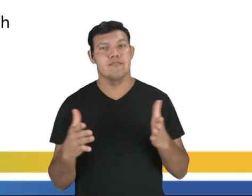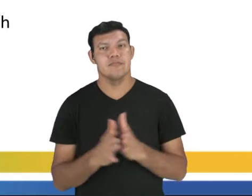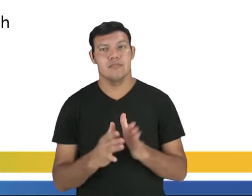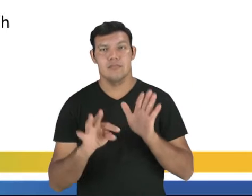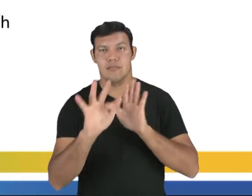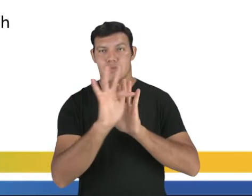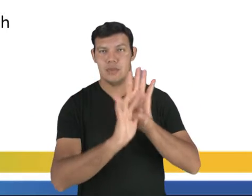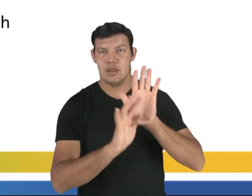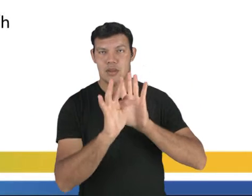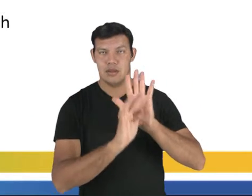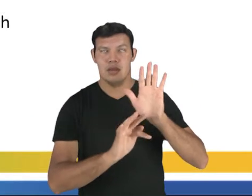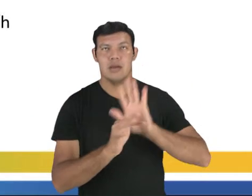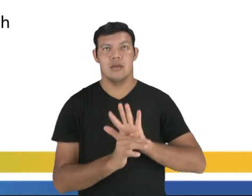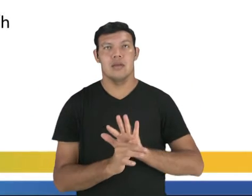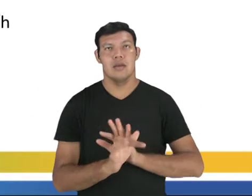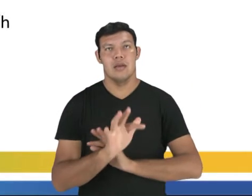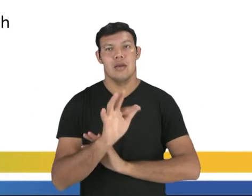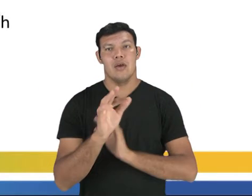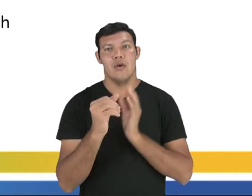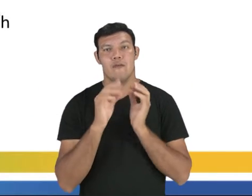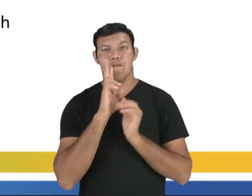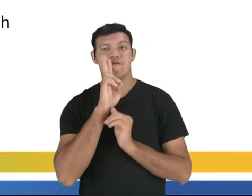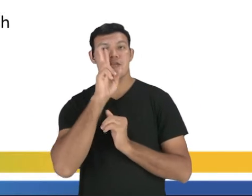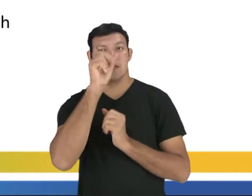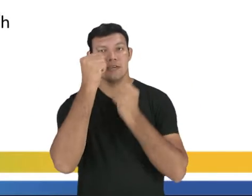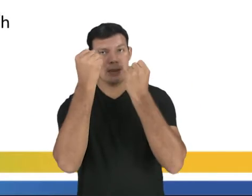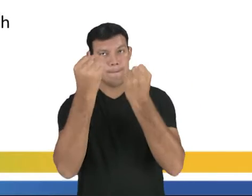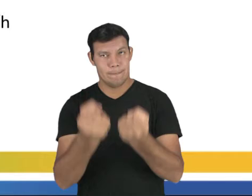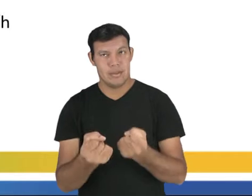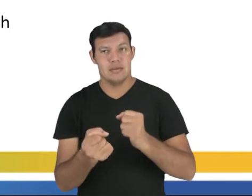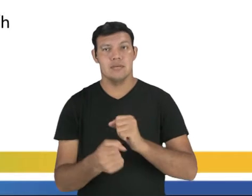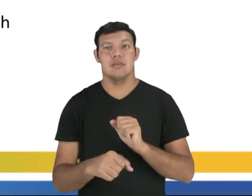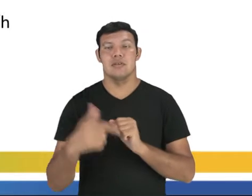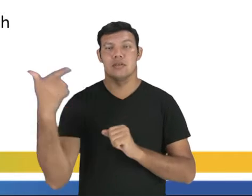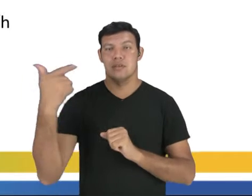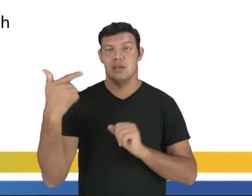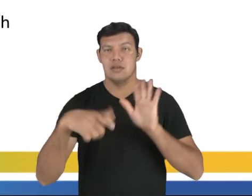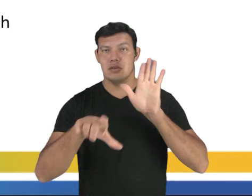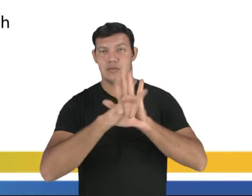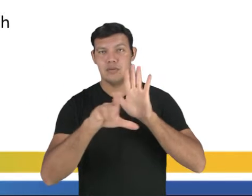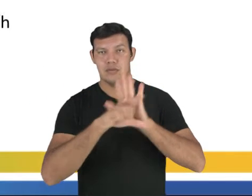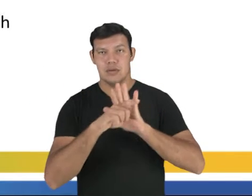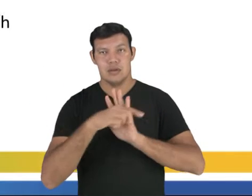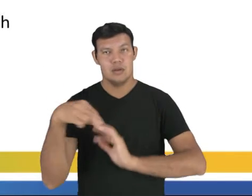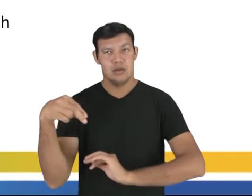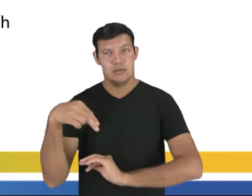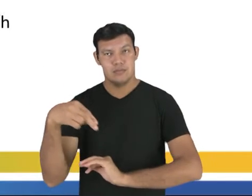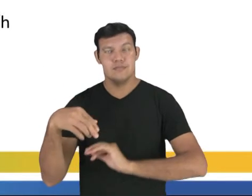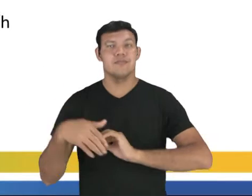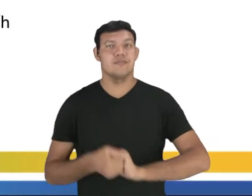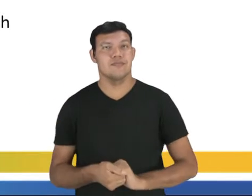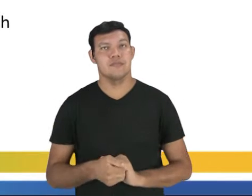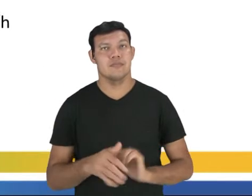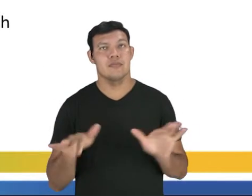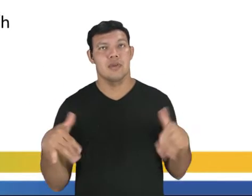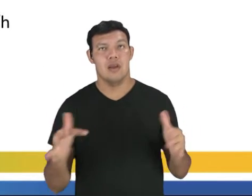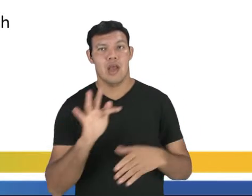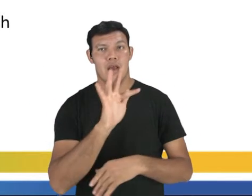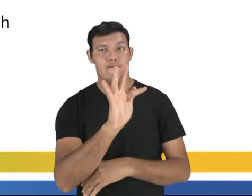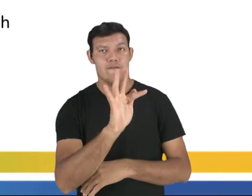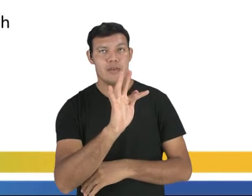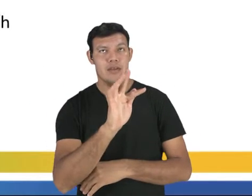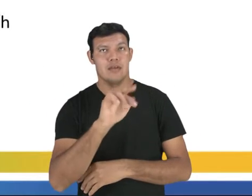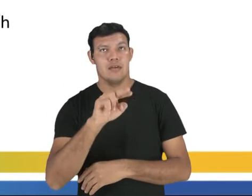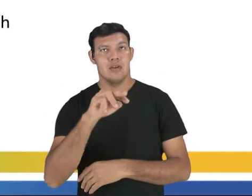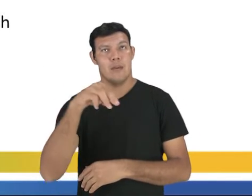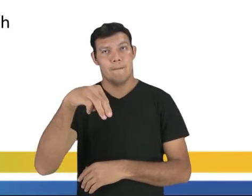uma fórmula que nós chamamos de força-peso, né? Vem da segunda lei de Newton, que é a massa vezes a gravidade. E aí vamos fazer uma conta aqui